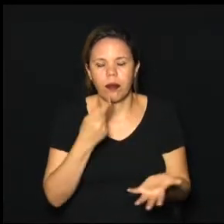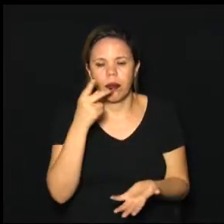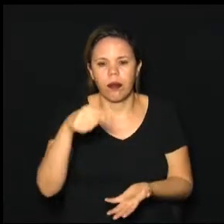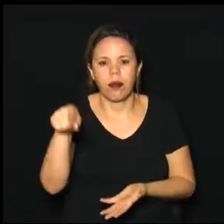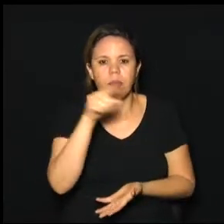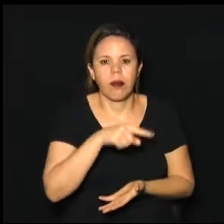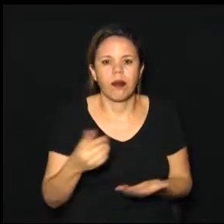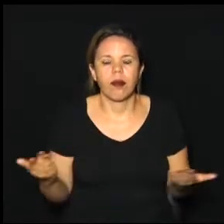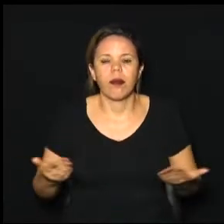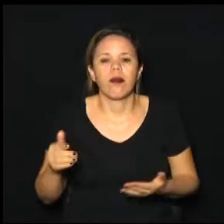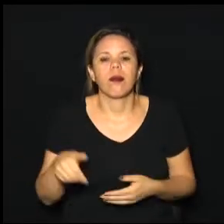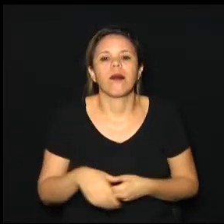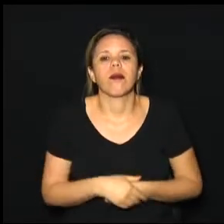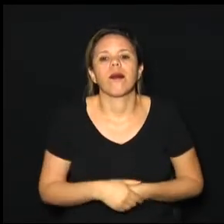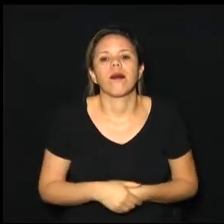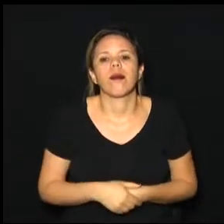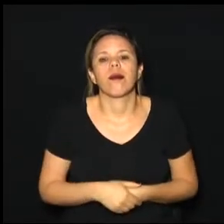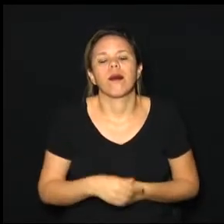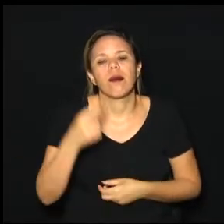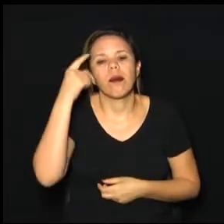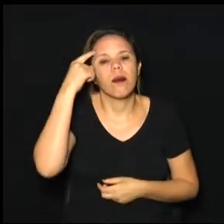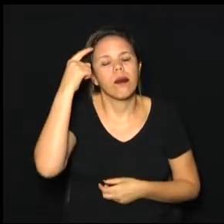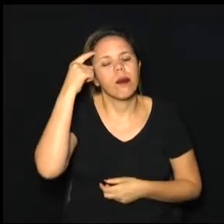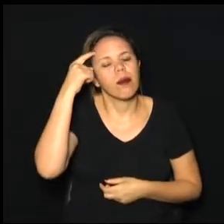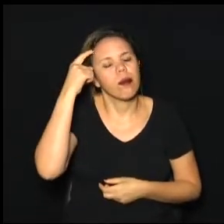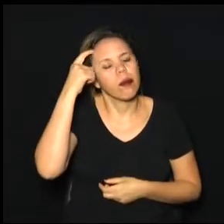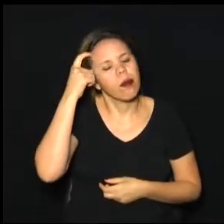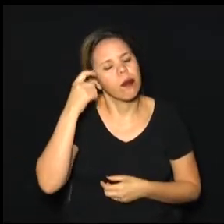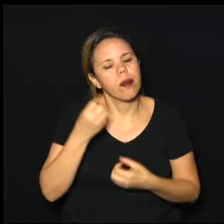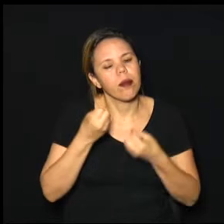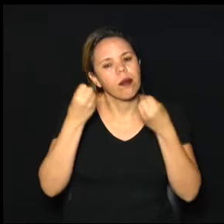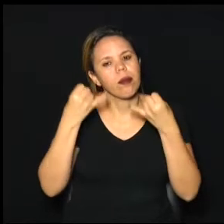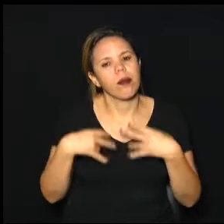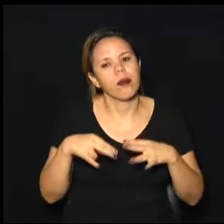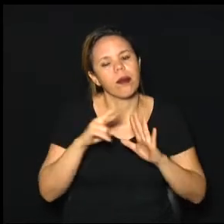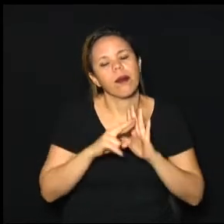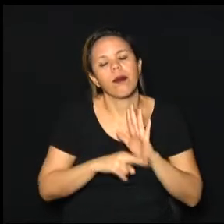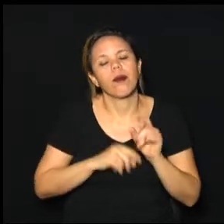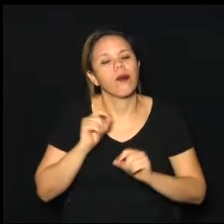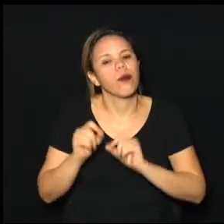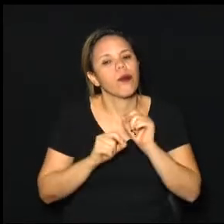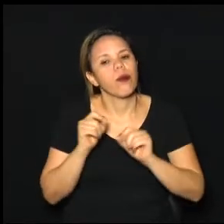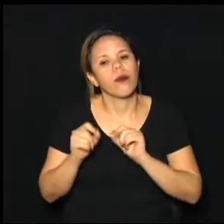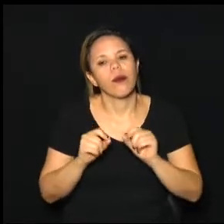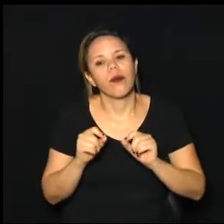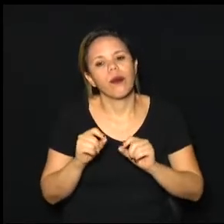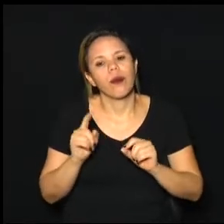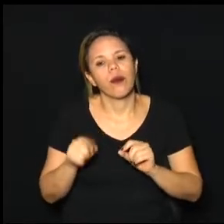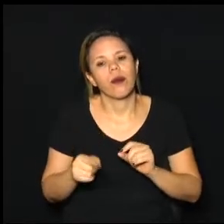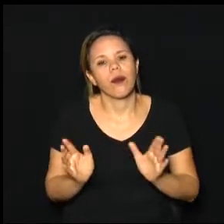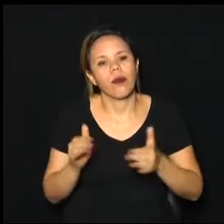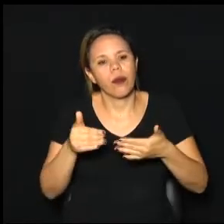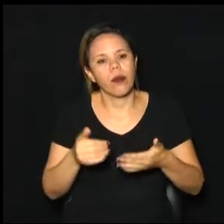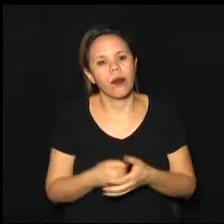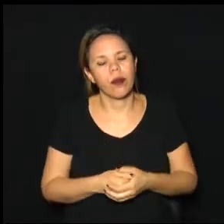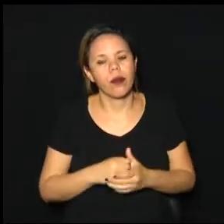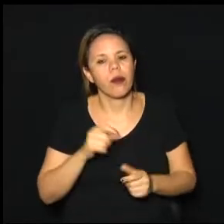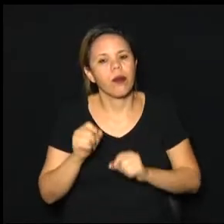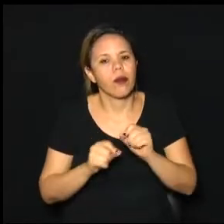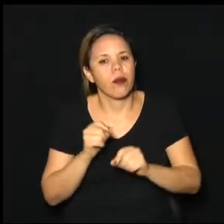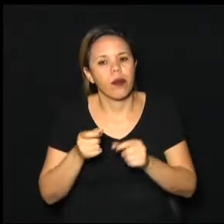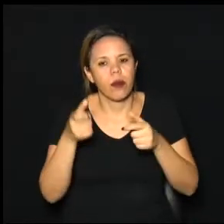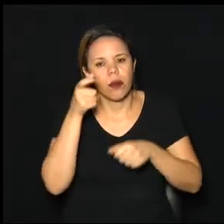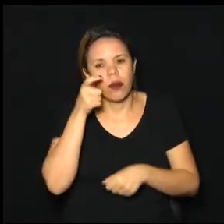vocês, desde já, que a ideia de tratar as regras é a ideia voltada para quem está